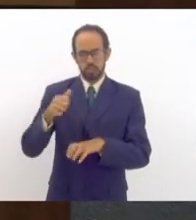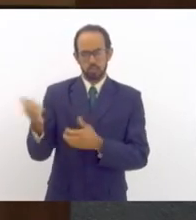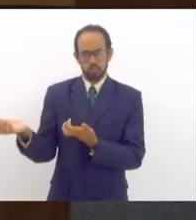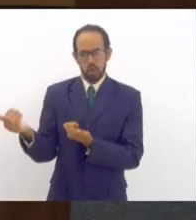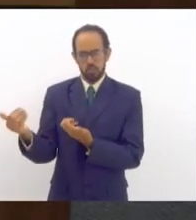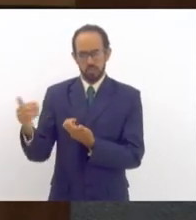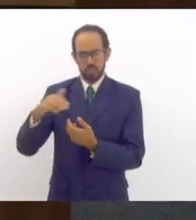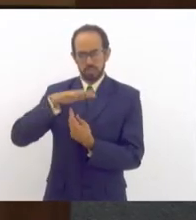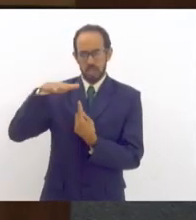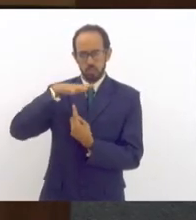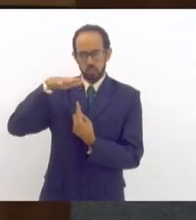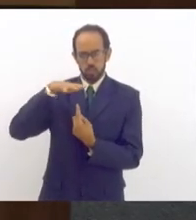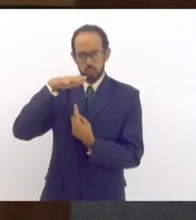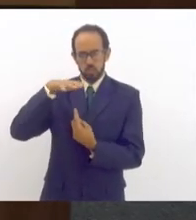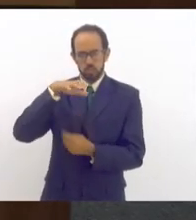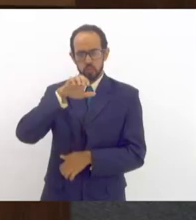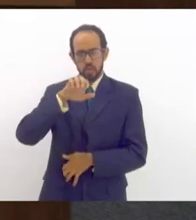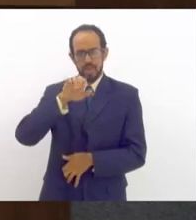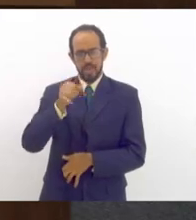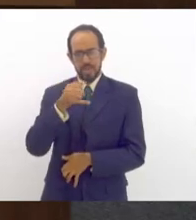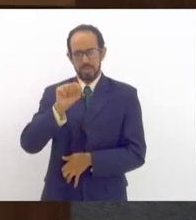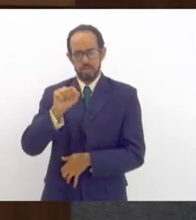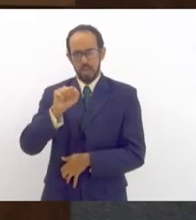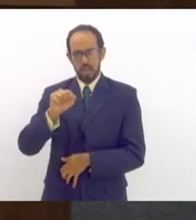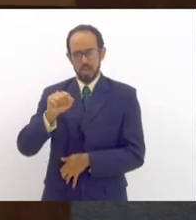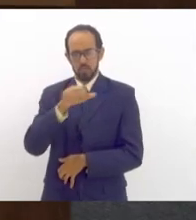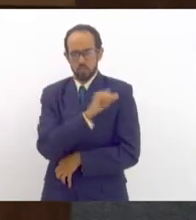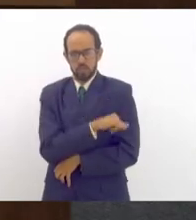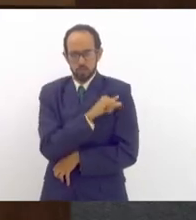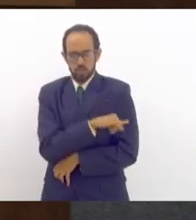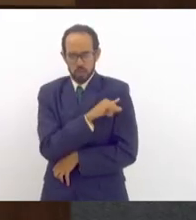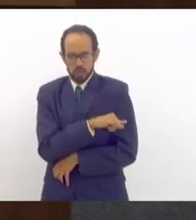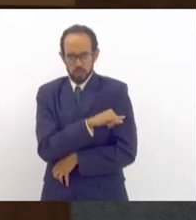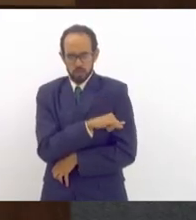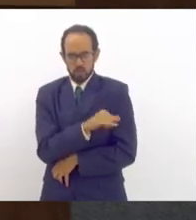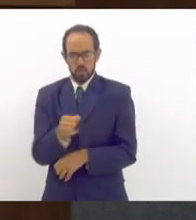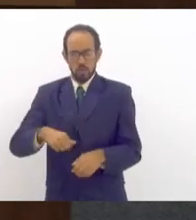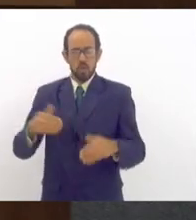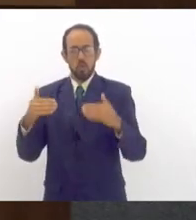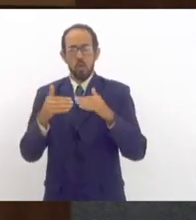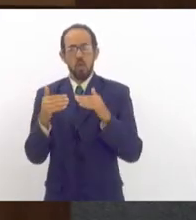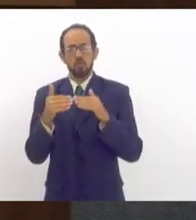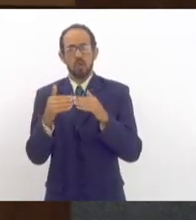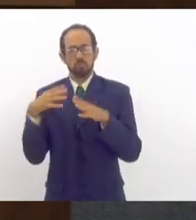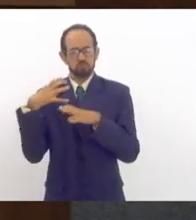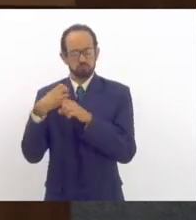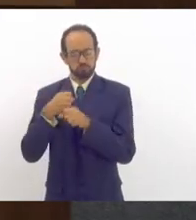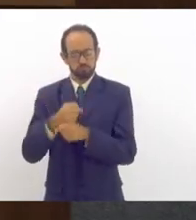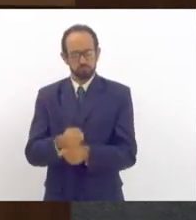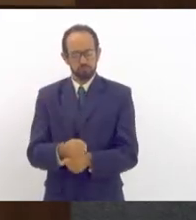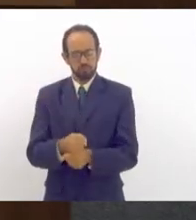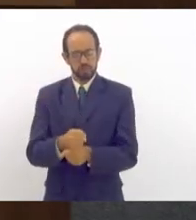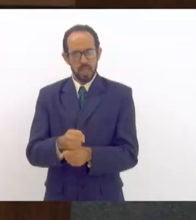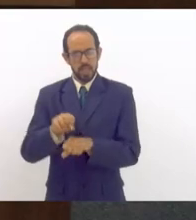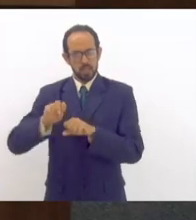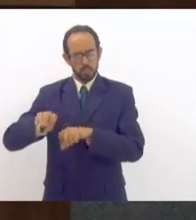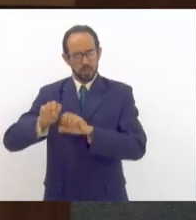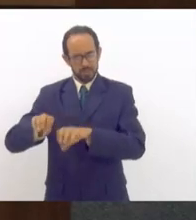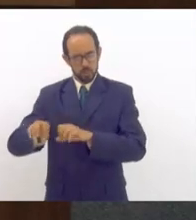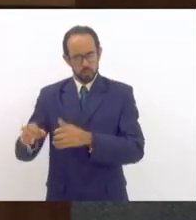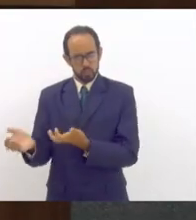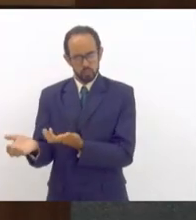no EJA no estado do Rio de Janeiro e de acordo com o Censo escolar presidente de Jovens e Adultos é composta